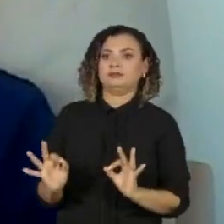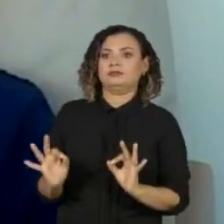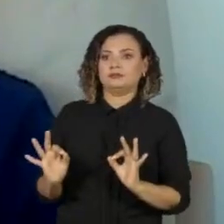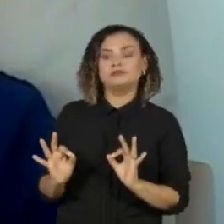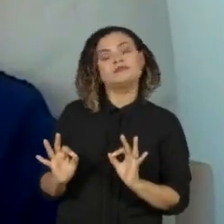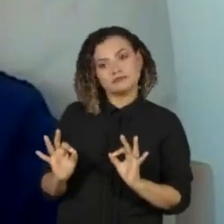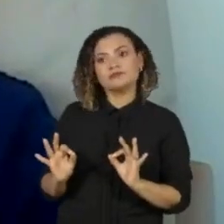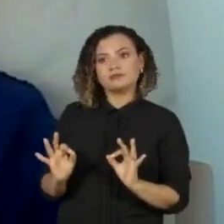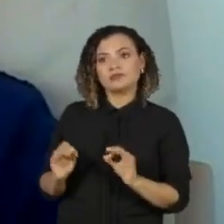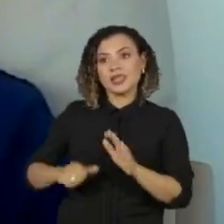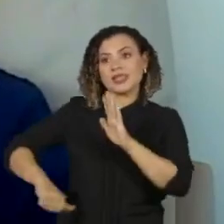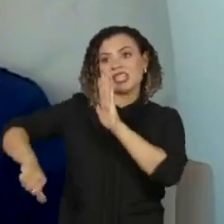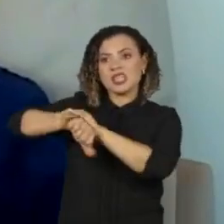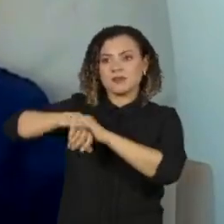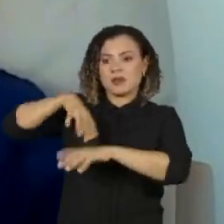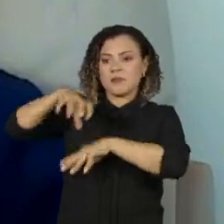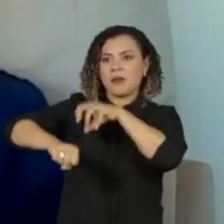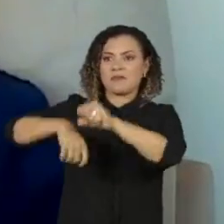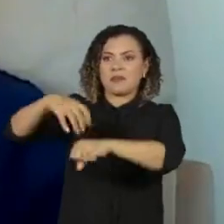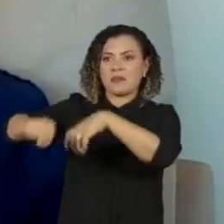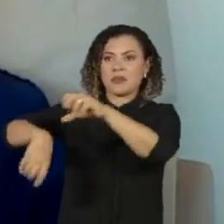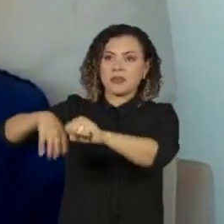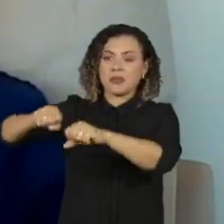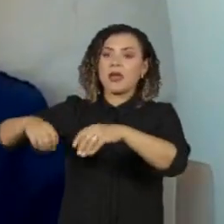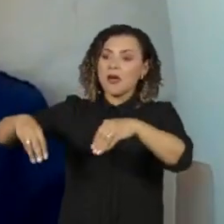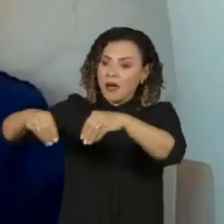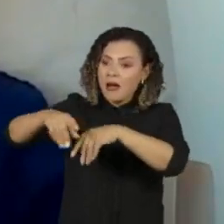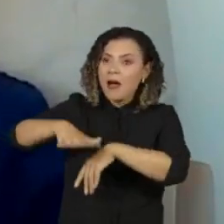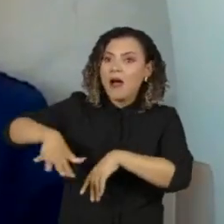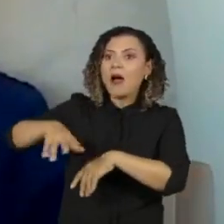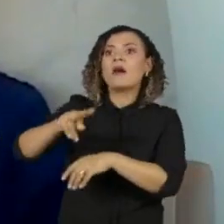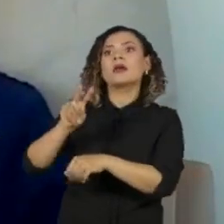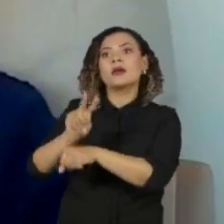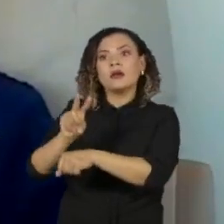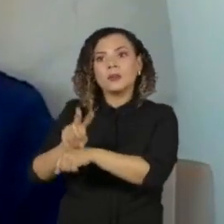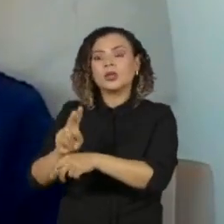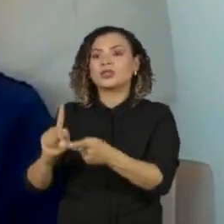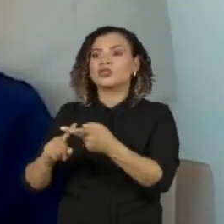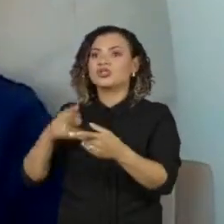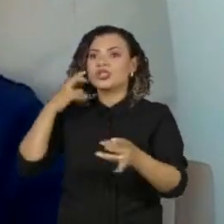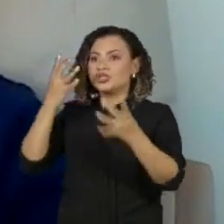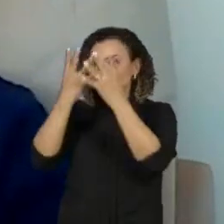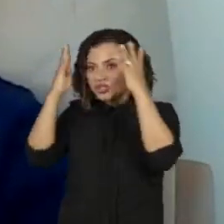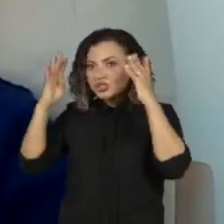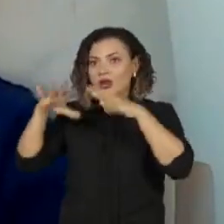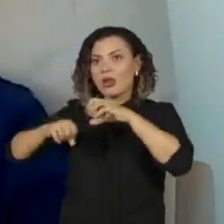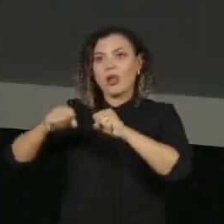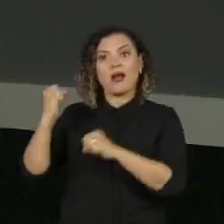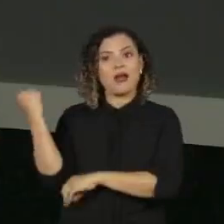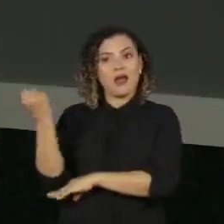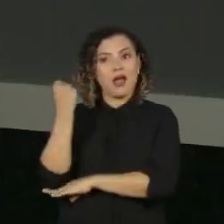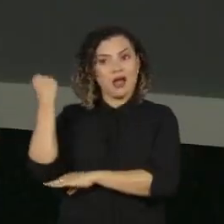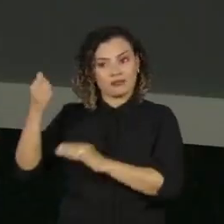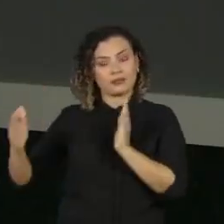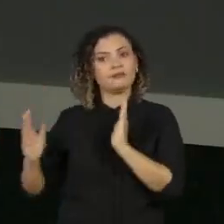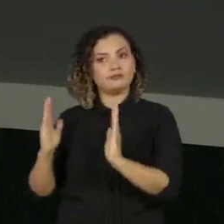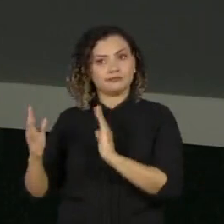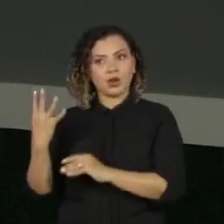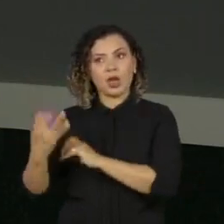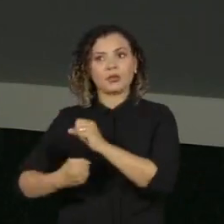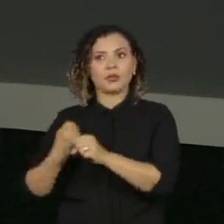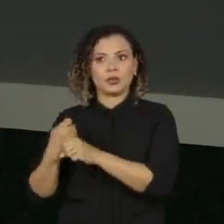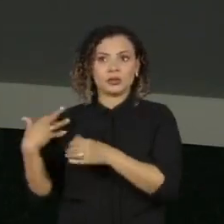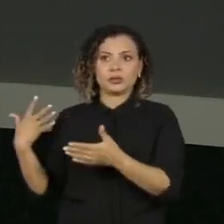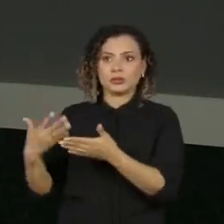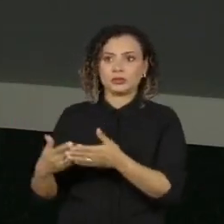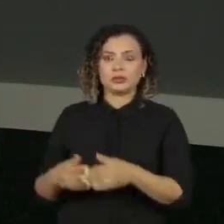estruturação de redes criminosas, da invasão de áreas protegidas, de terras indígenas, foi muito grave nesse período. E esse valor,